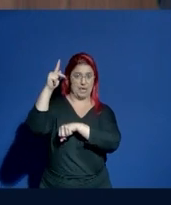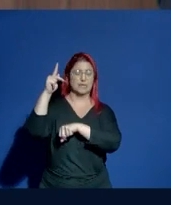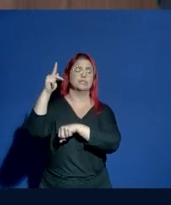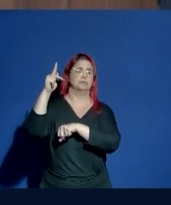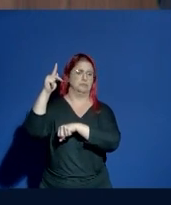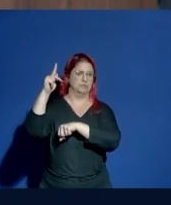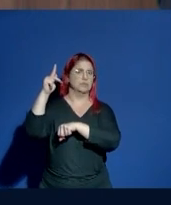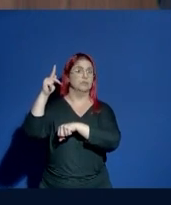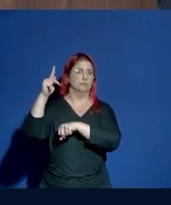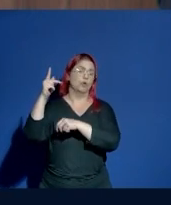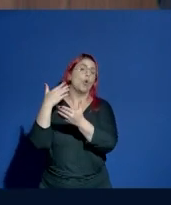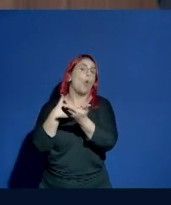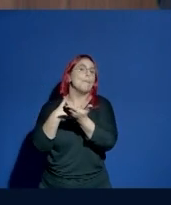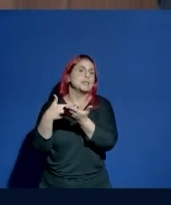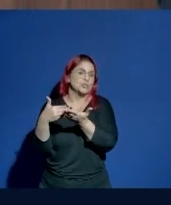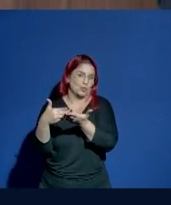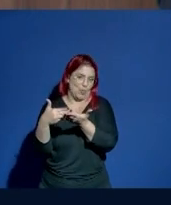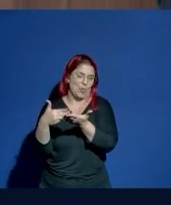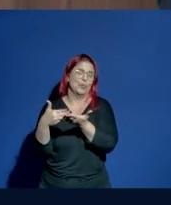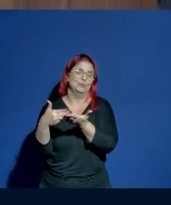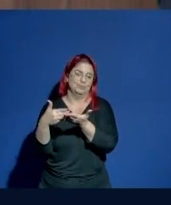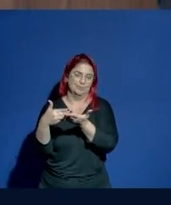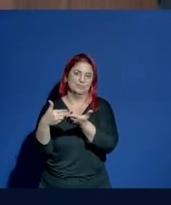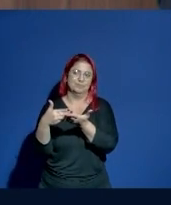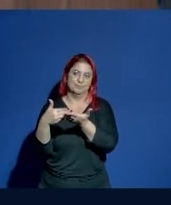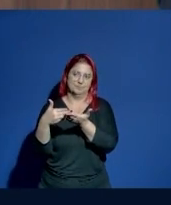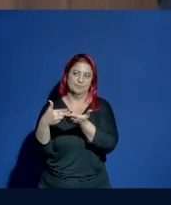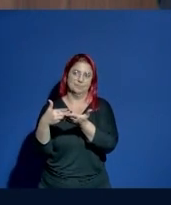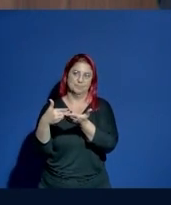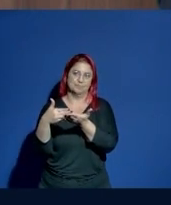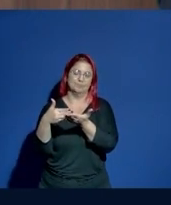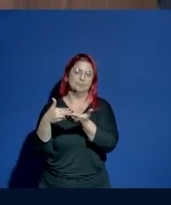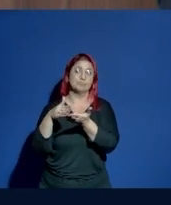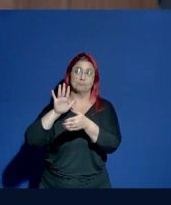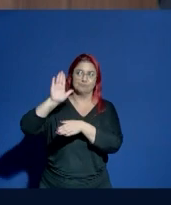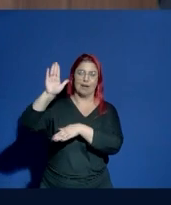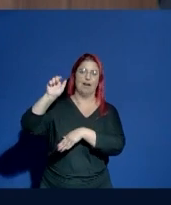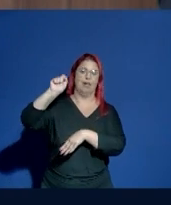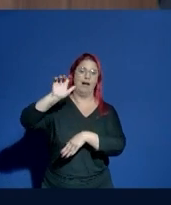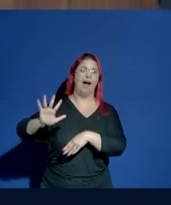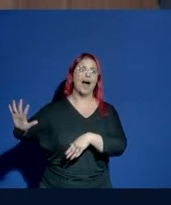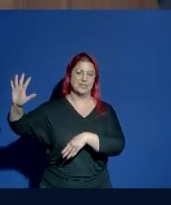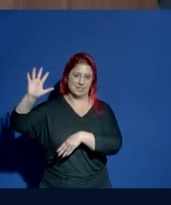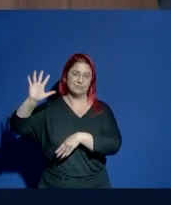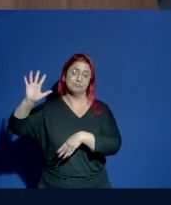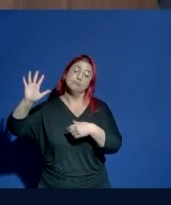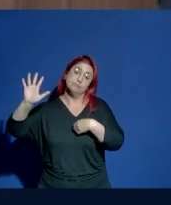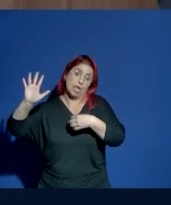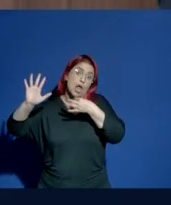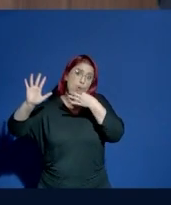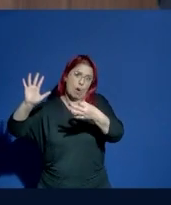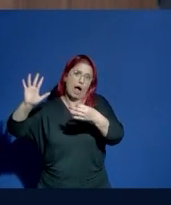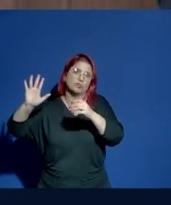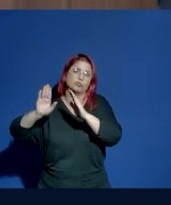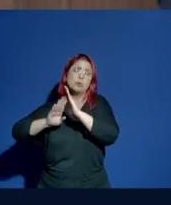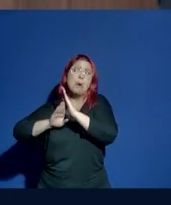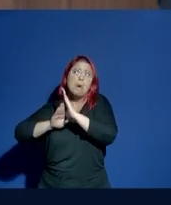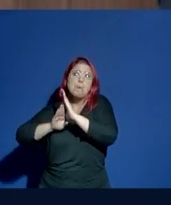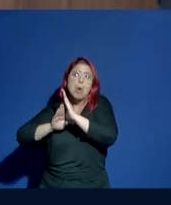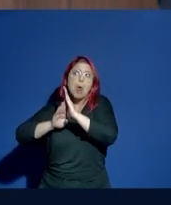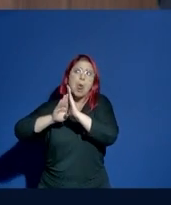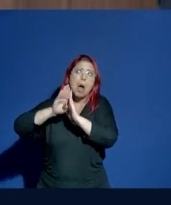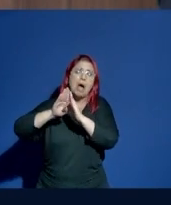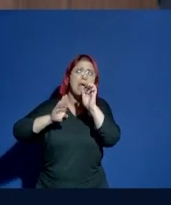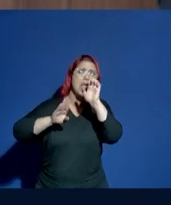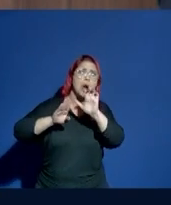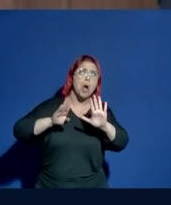onda da parte desse mercado asiático, né? Acho que a gente tem crescido muito pouco na questão Europa,